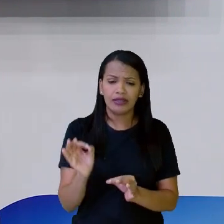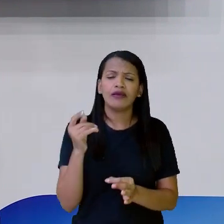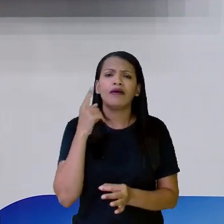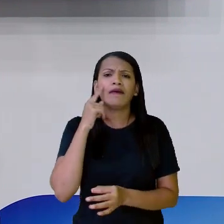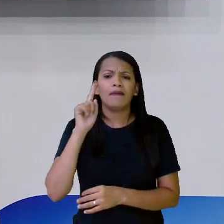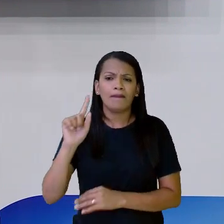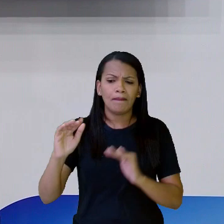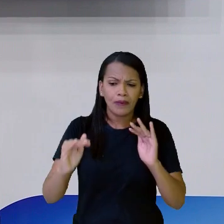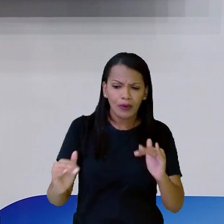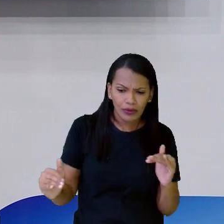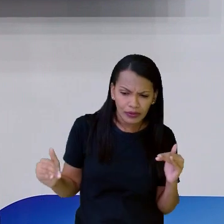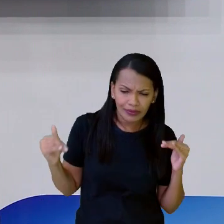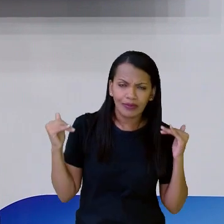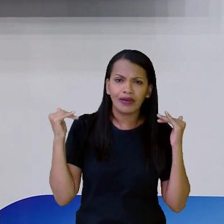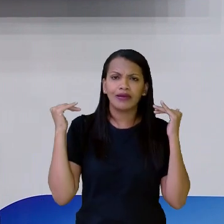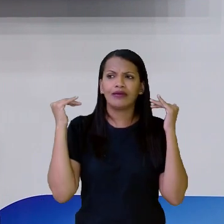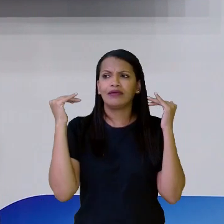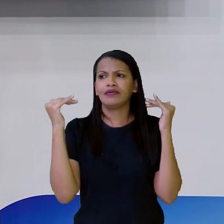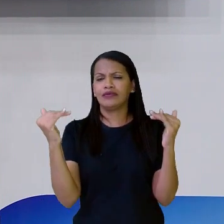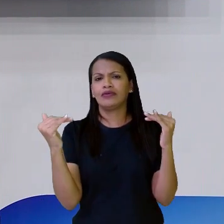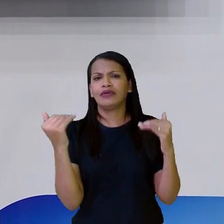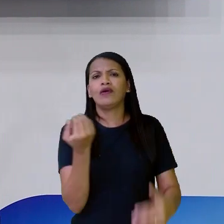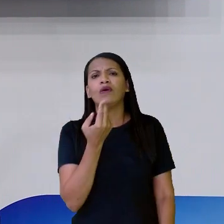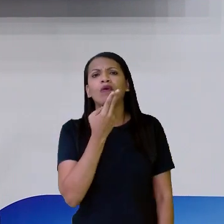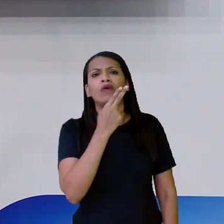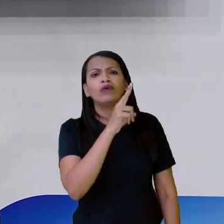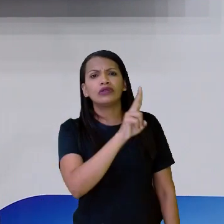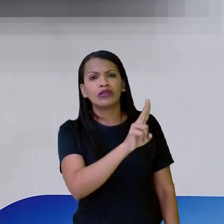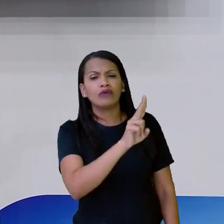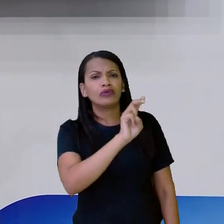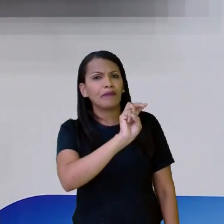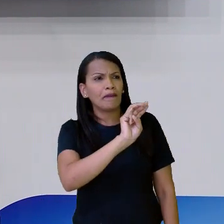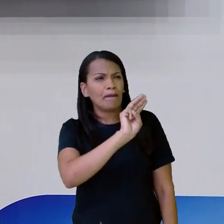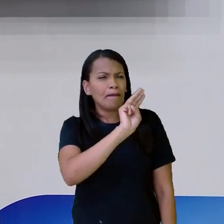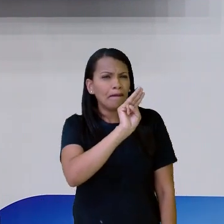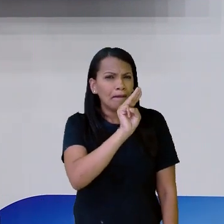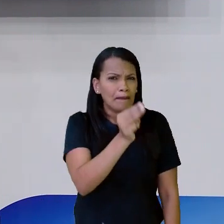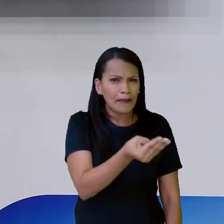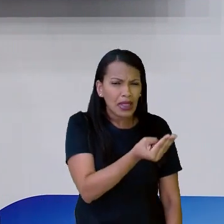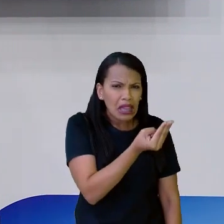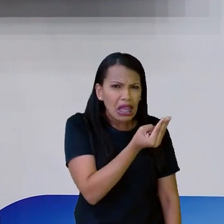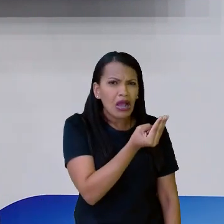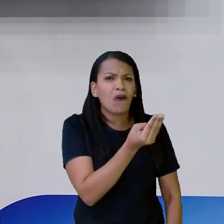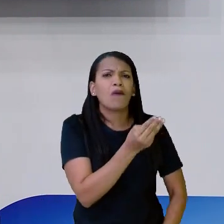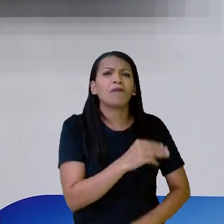para a próxima classe se chegássemos à unidade de milhão. Seria